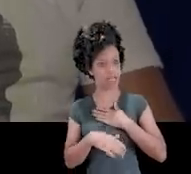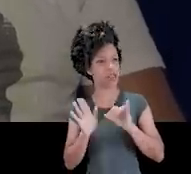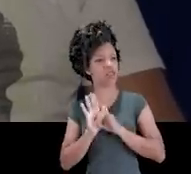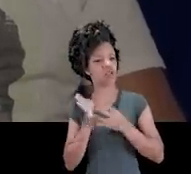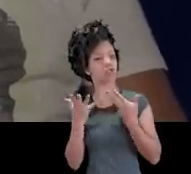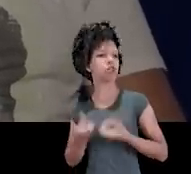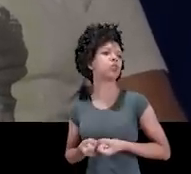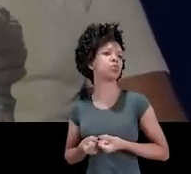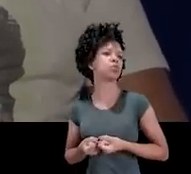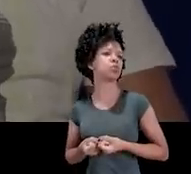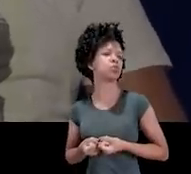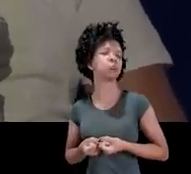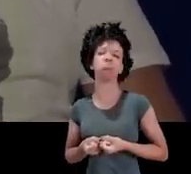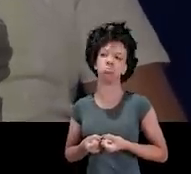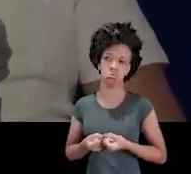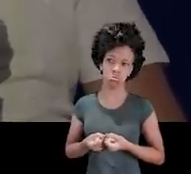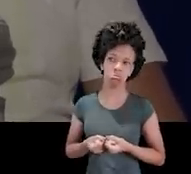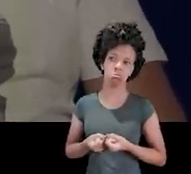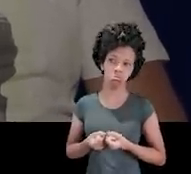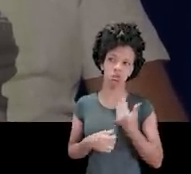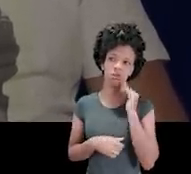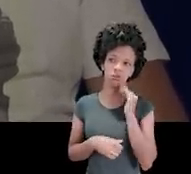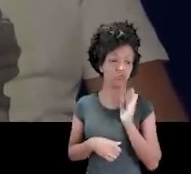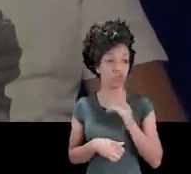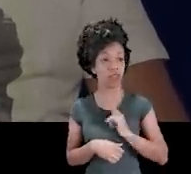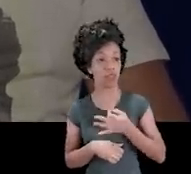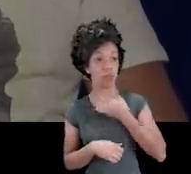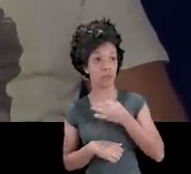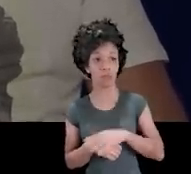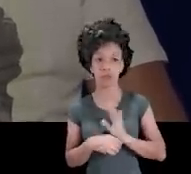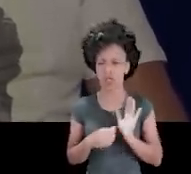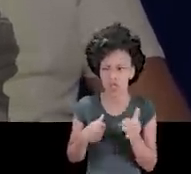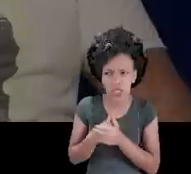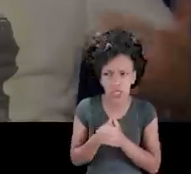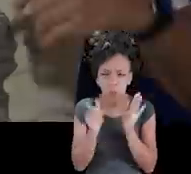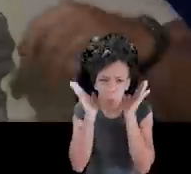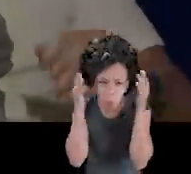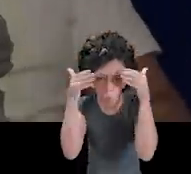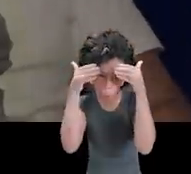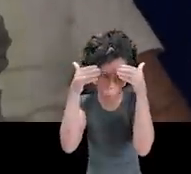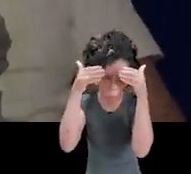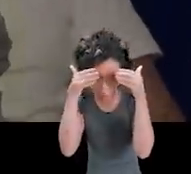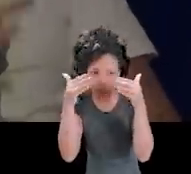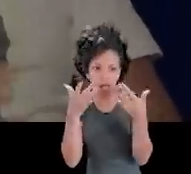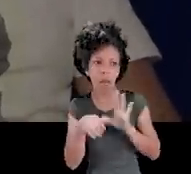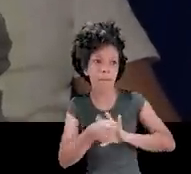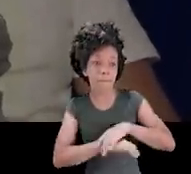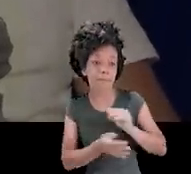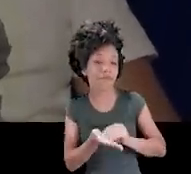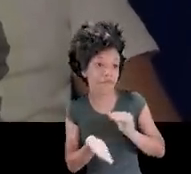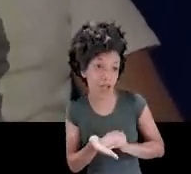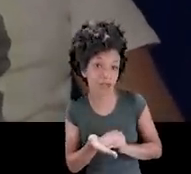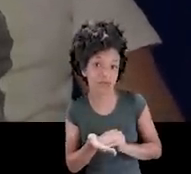isso. Entendi. Então já tem uma postura ali, né? Você tá escondendo ali com o cabelo, é uma insegurança que você tá querendo tampar exatamente. De alguma